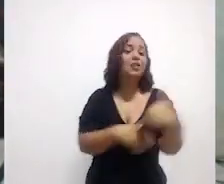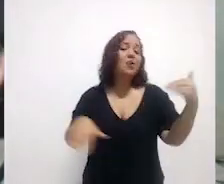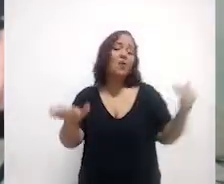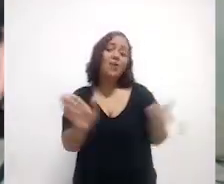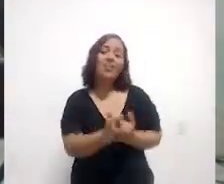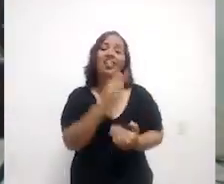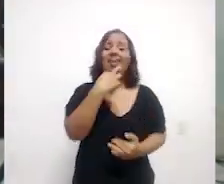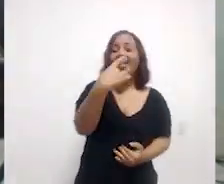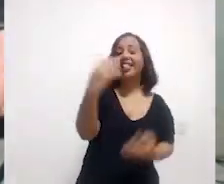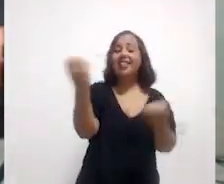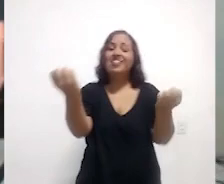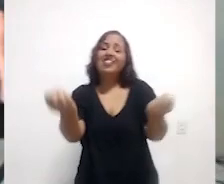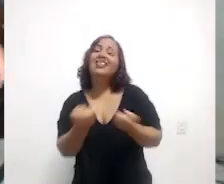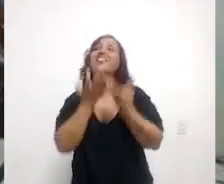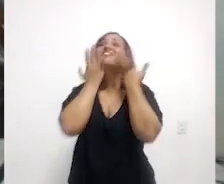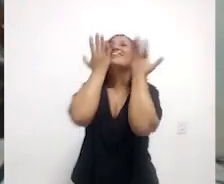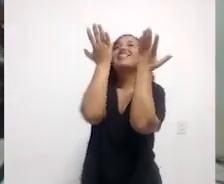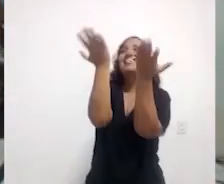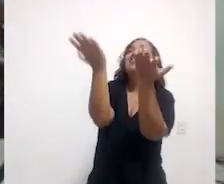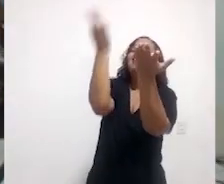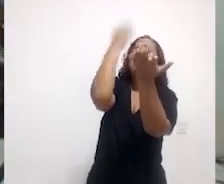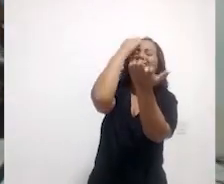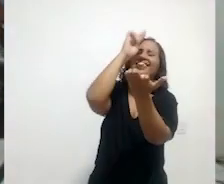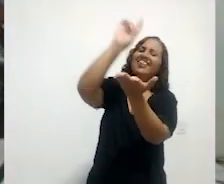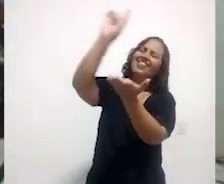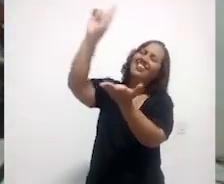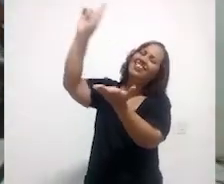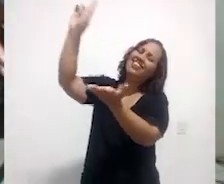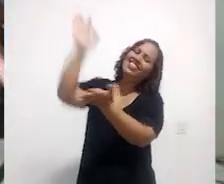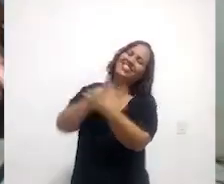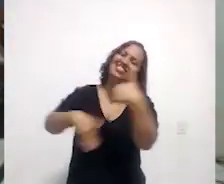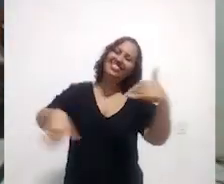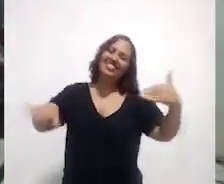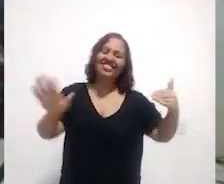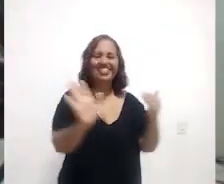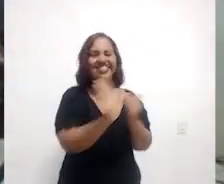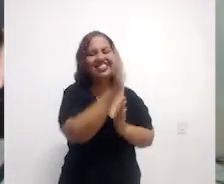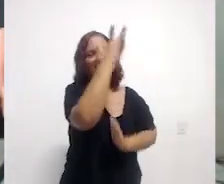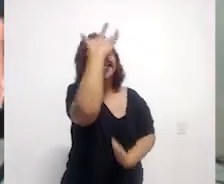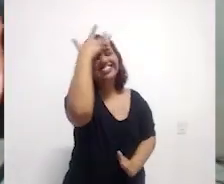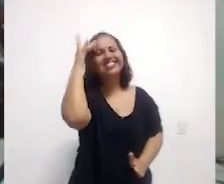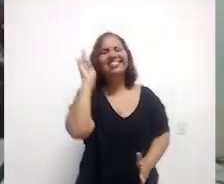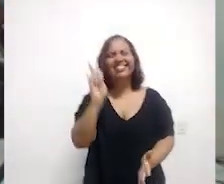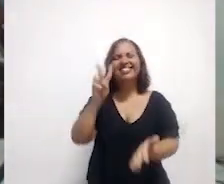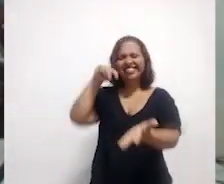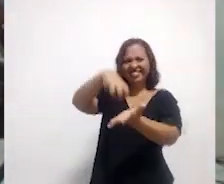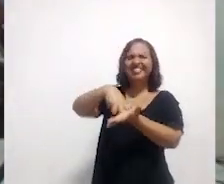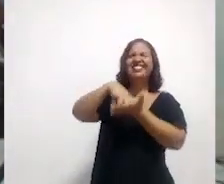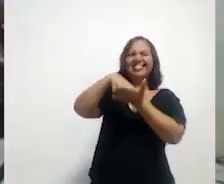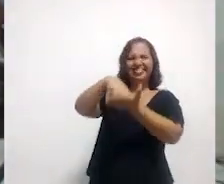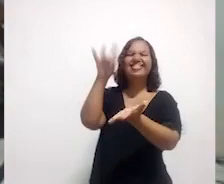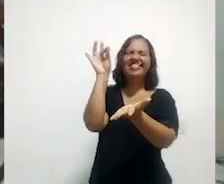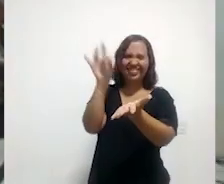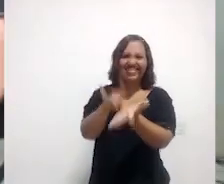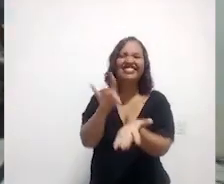Toda língua confessará o Senhor, todo joelho se dobrará,